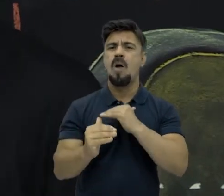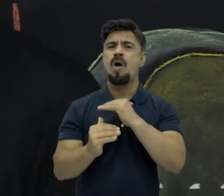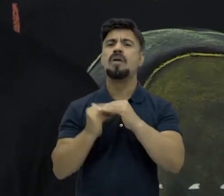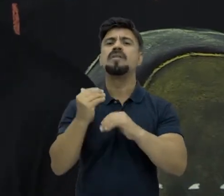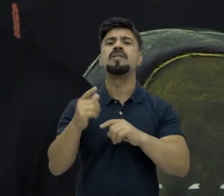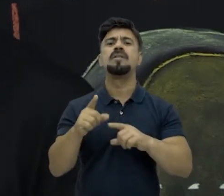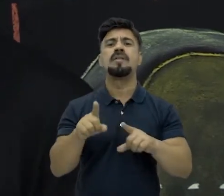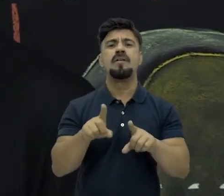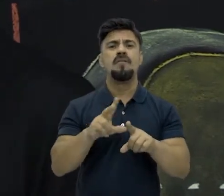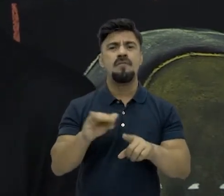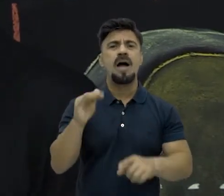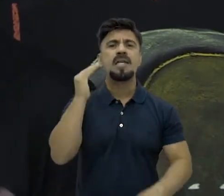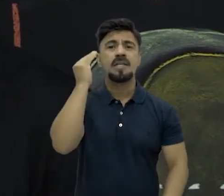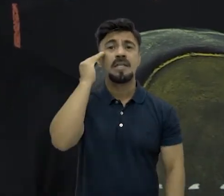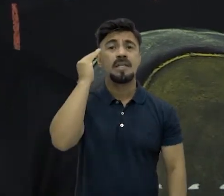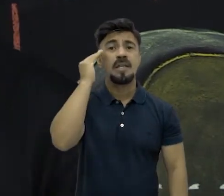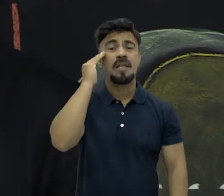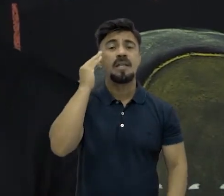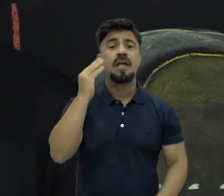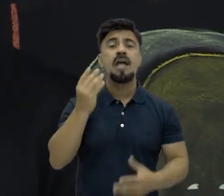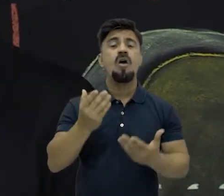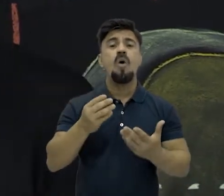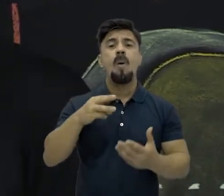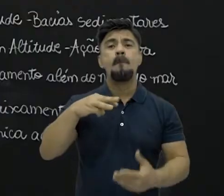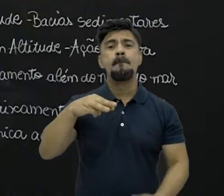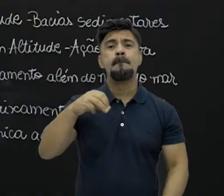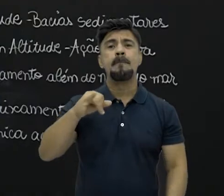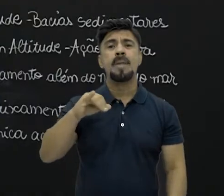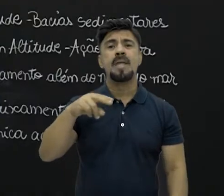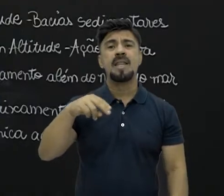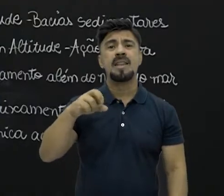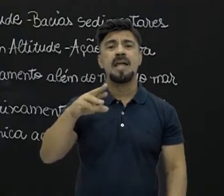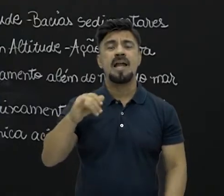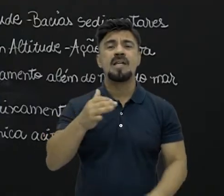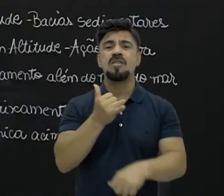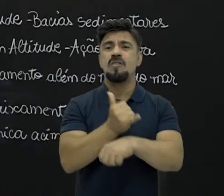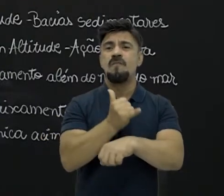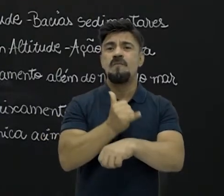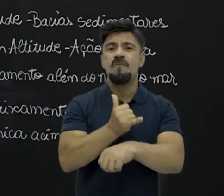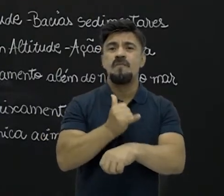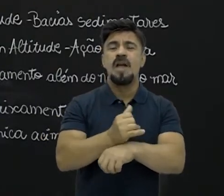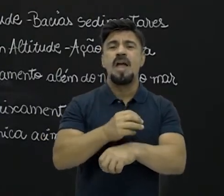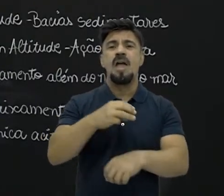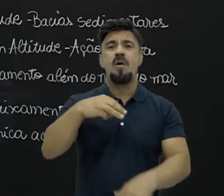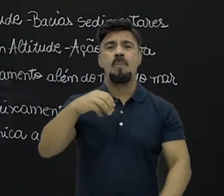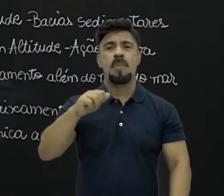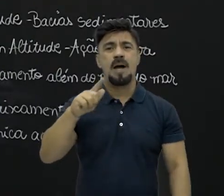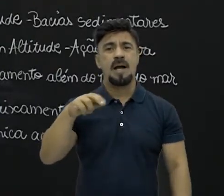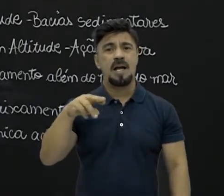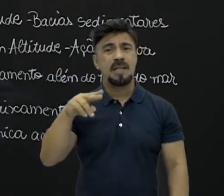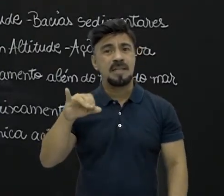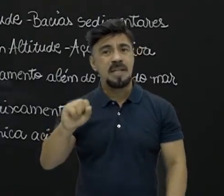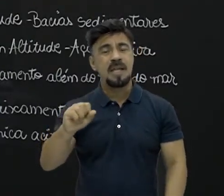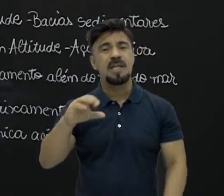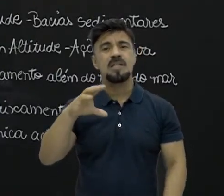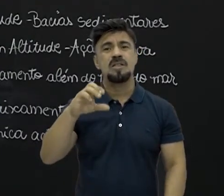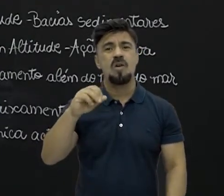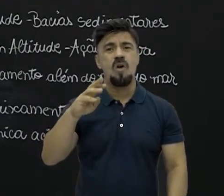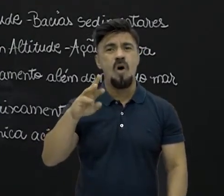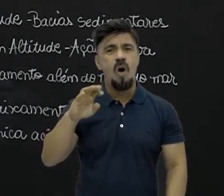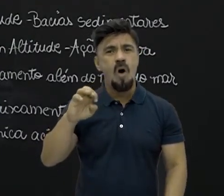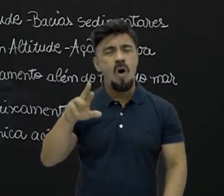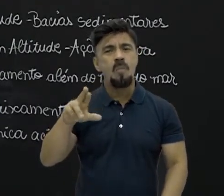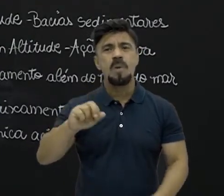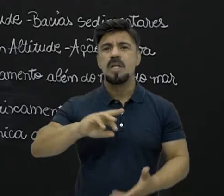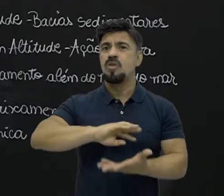vamos entender a extração de minerais metálicos, como o ferro, o manganês, o cobre, o chumbo.